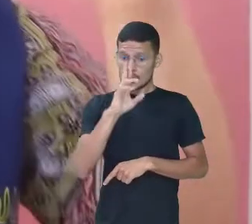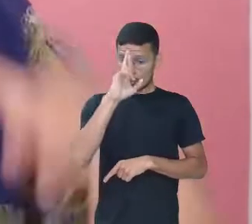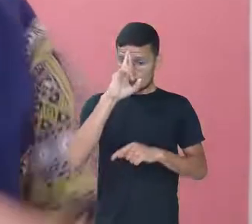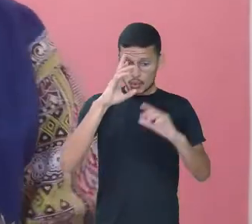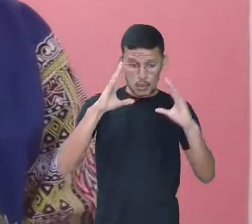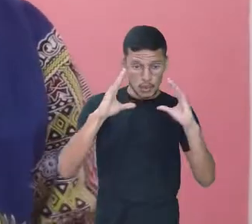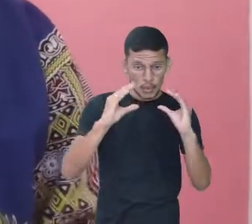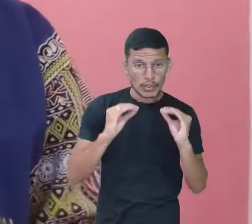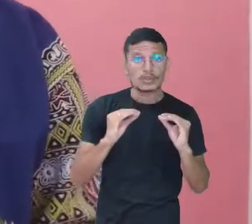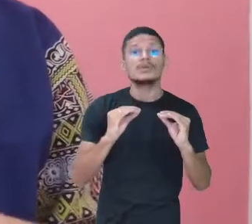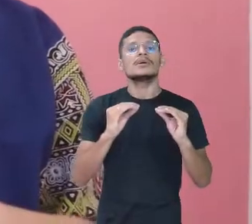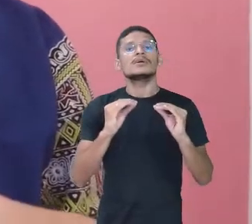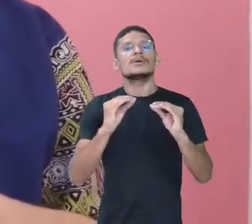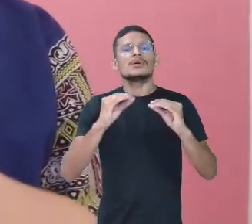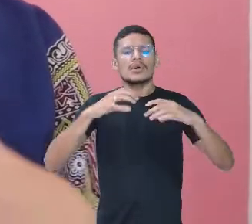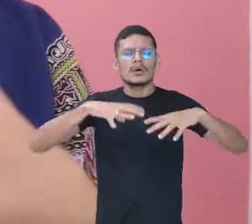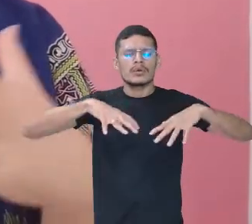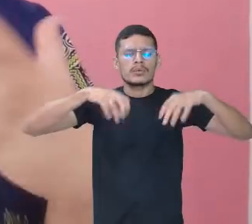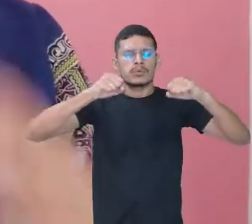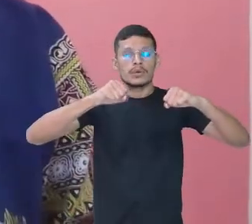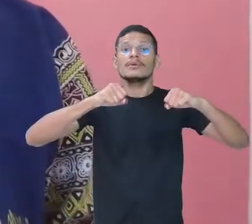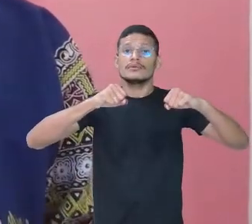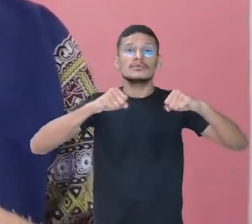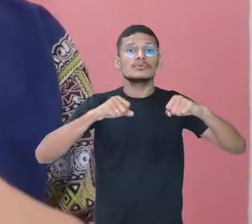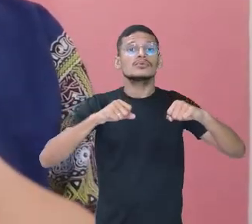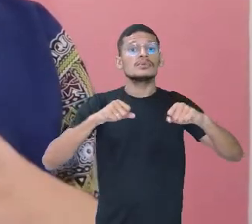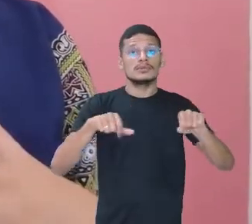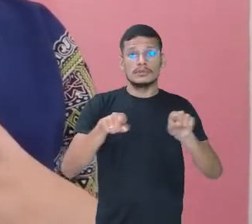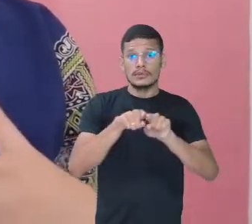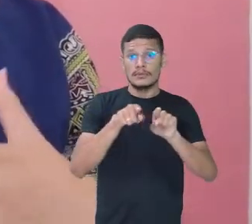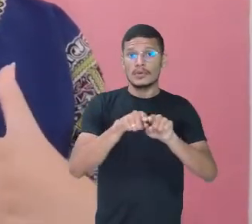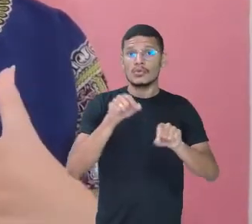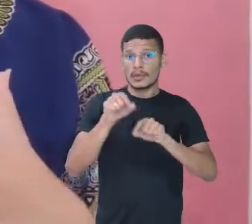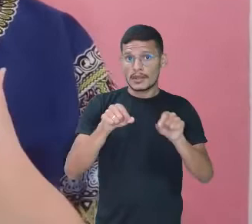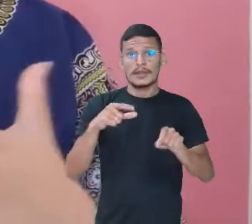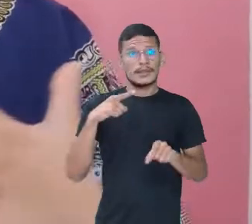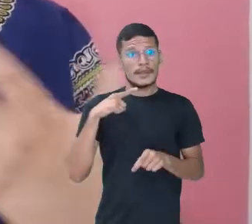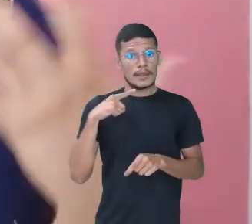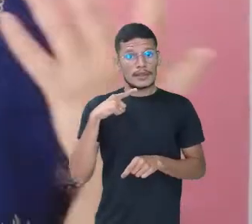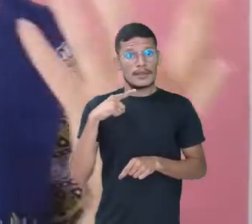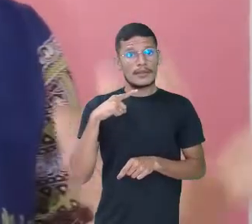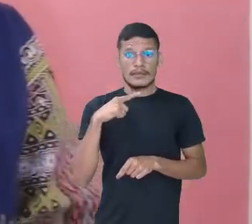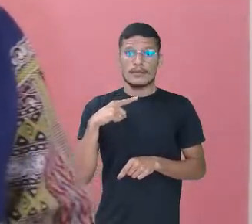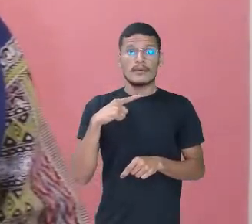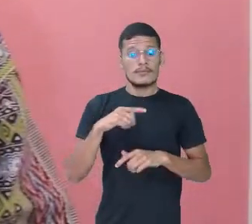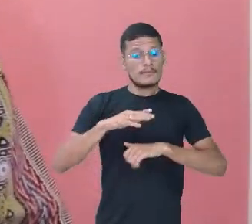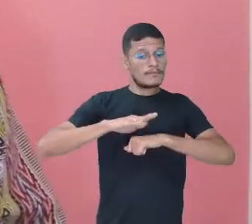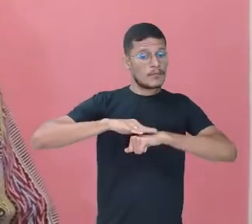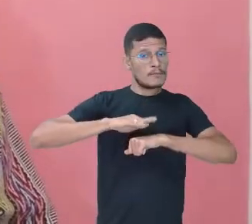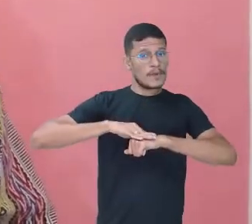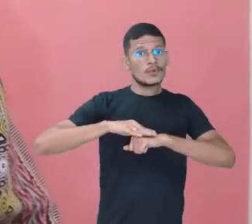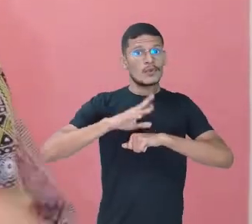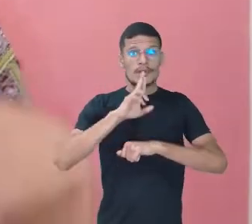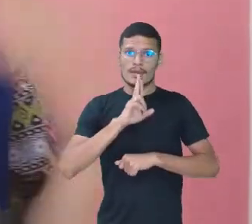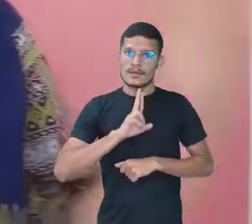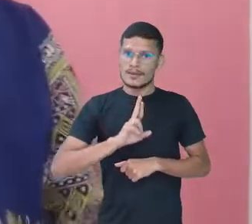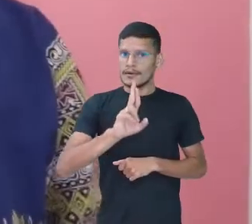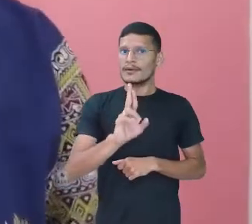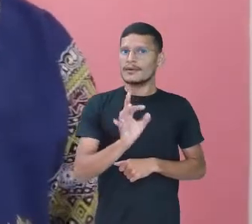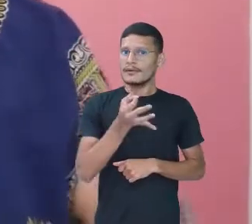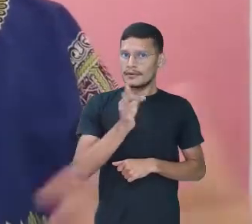né, o apagar das luzes e há esse momento